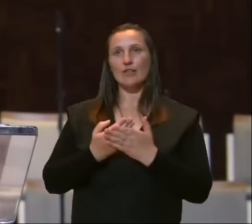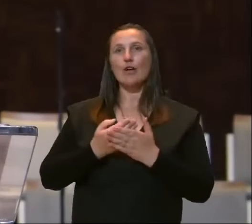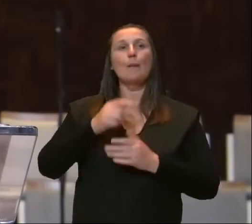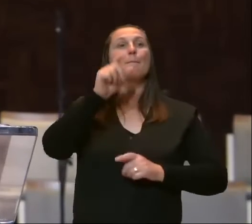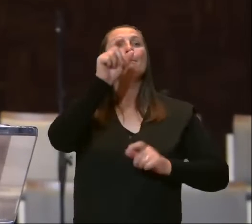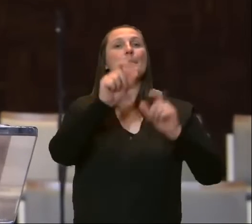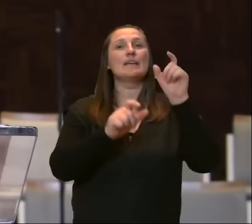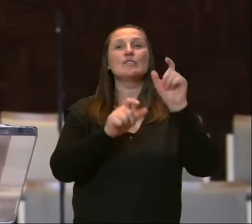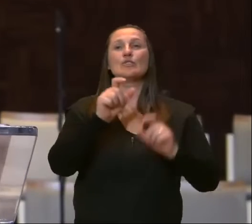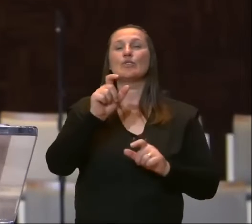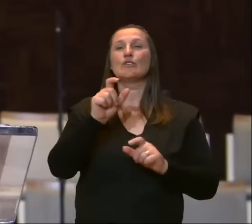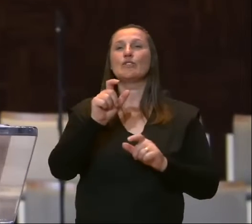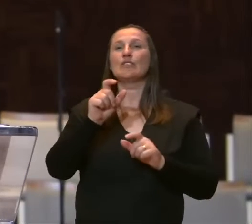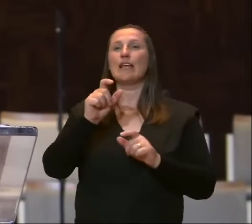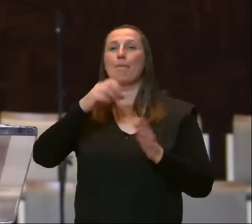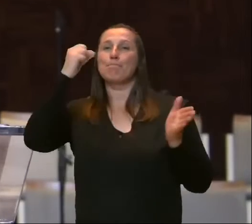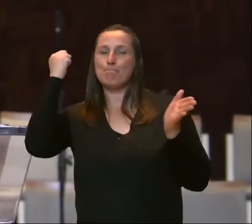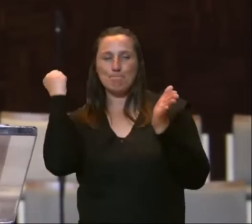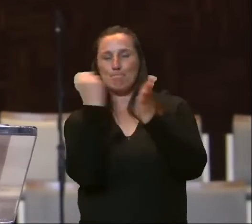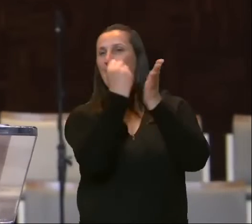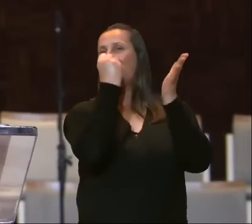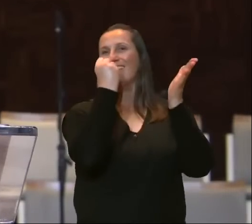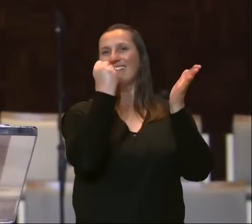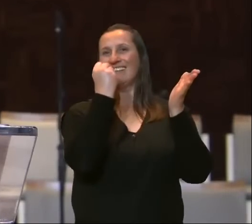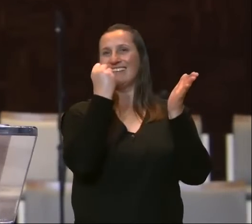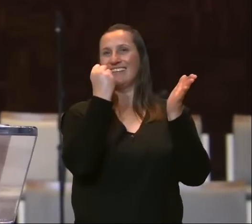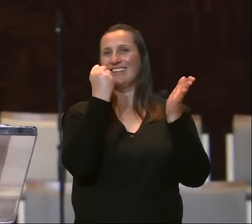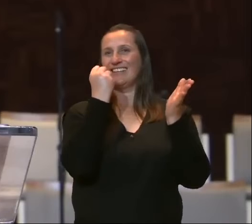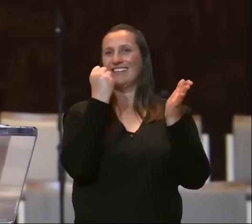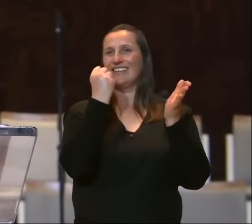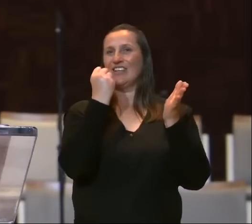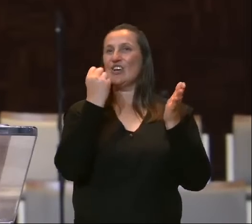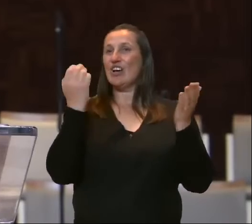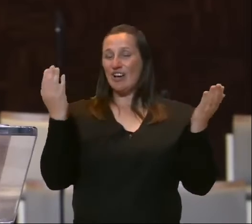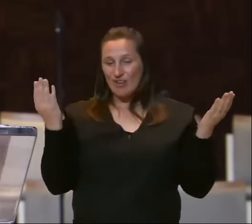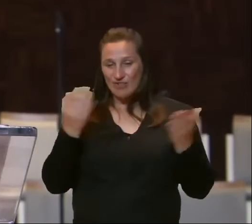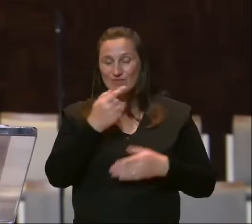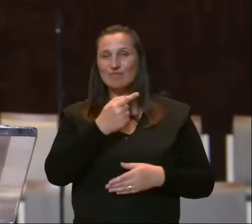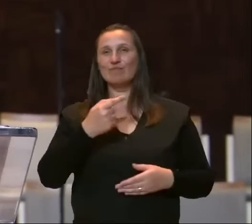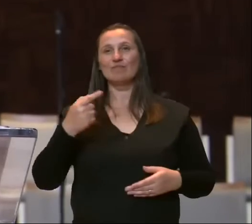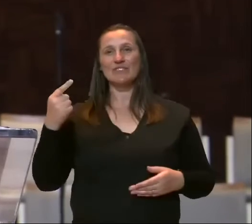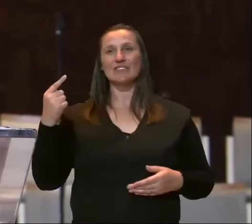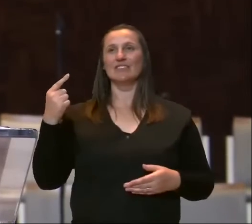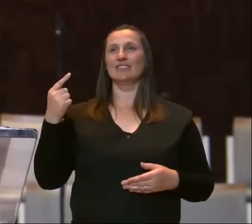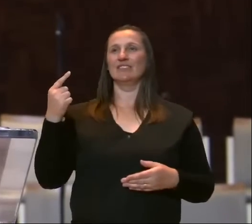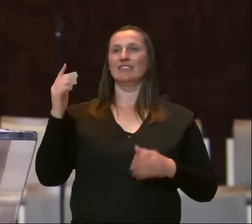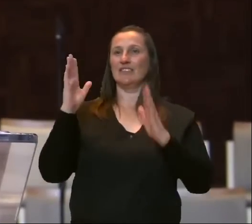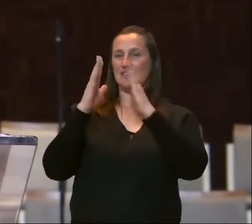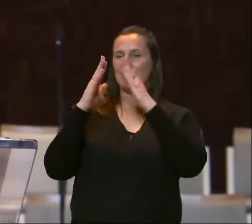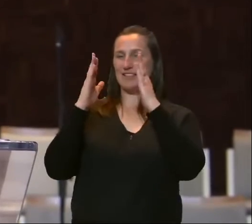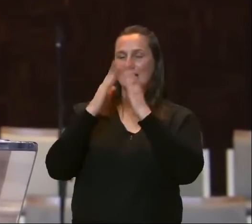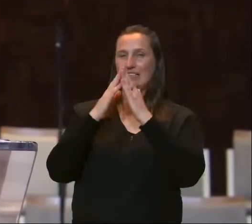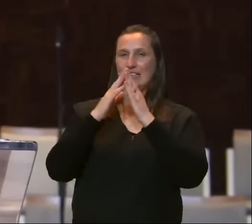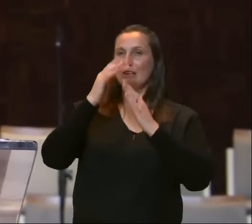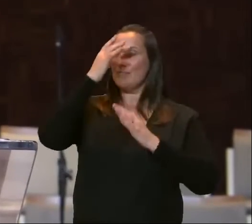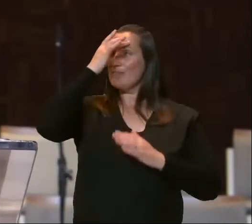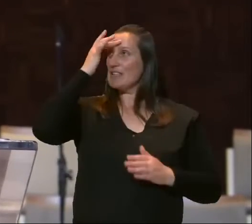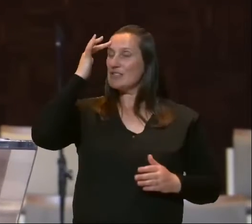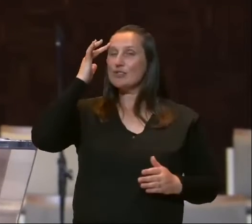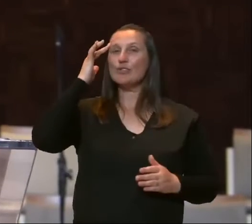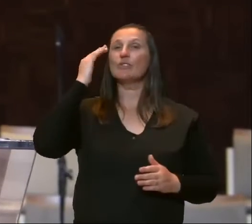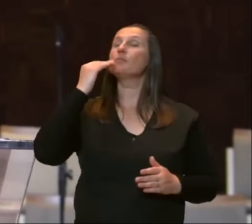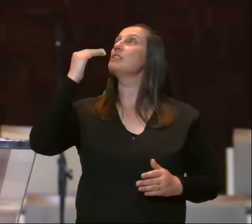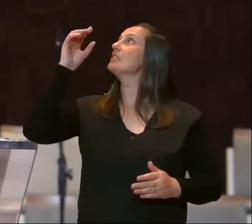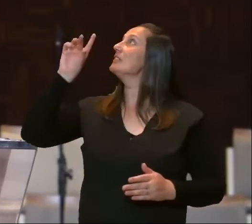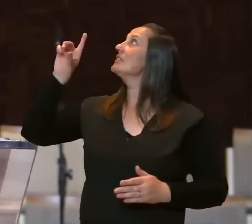da pomba chegando essa semana em casa. Pessoas vão lançar e pedir